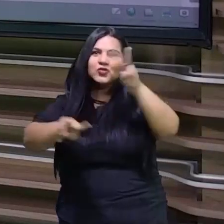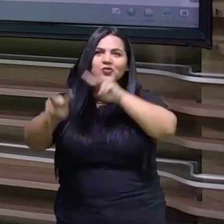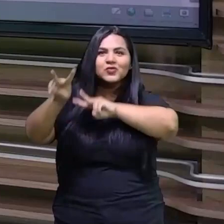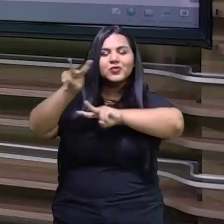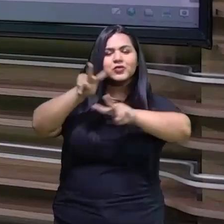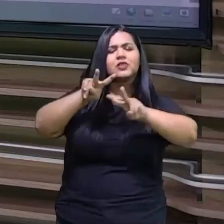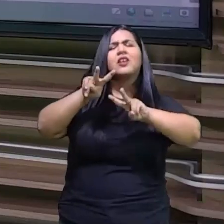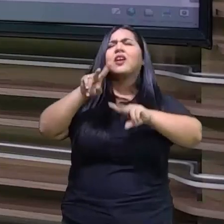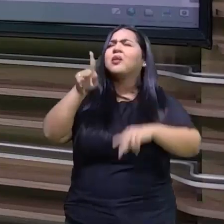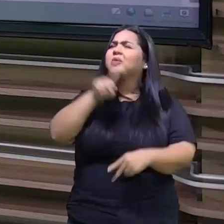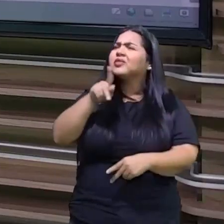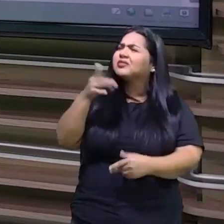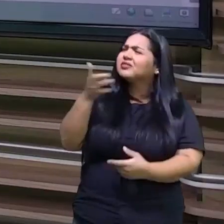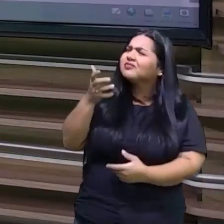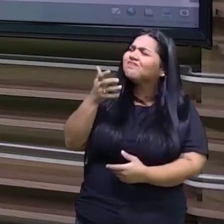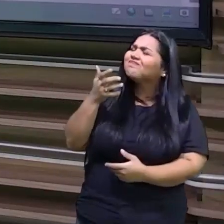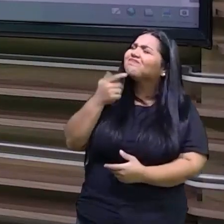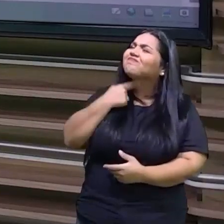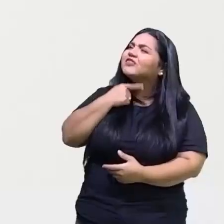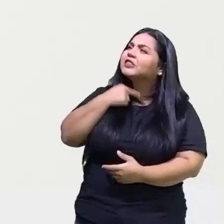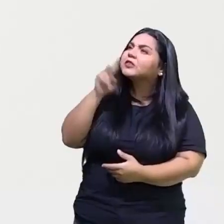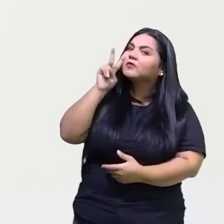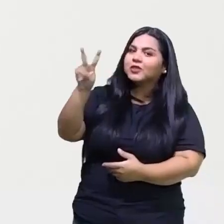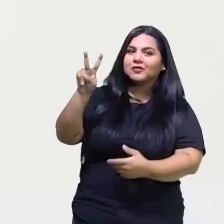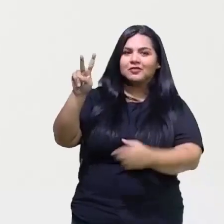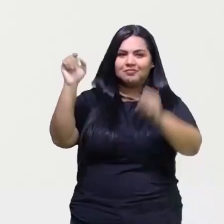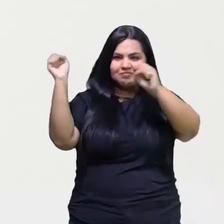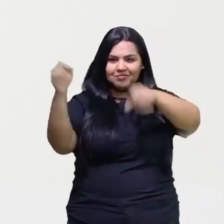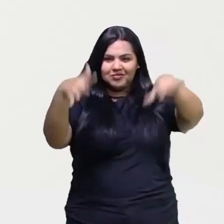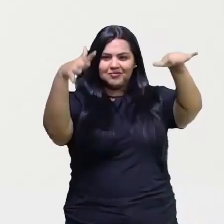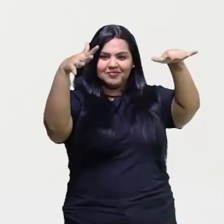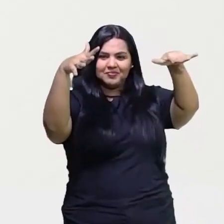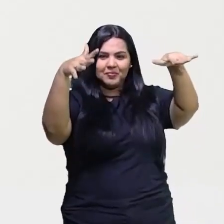Professor, eu queria ver o museu. Produção, faz a magia acontecer aqui na tela.